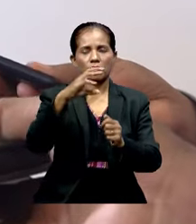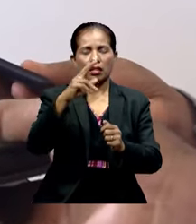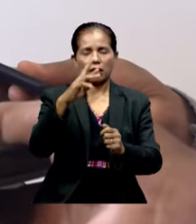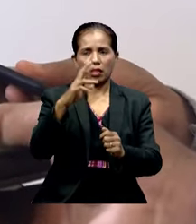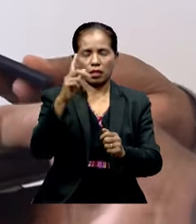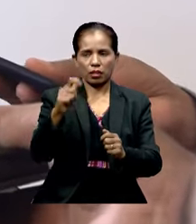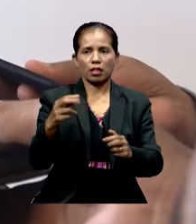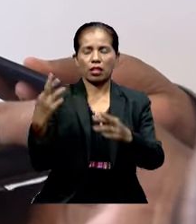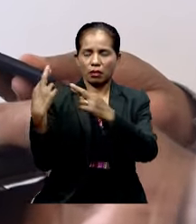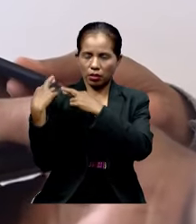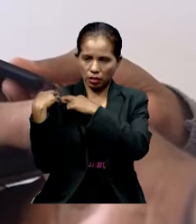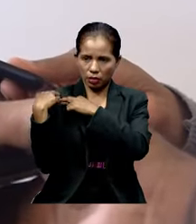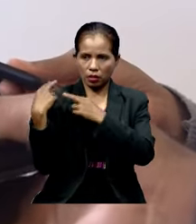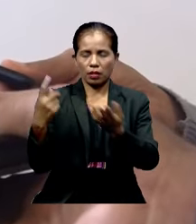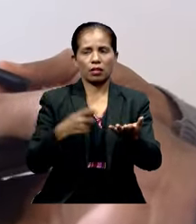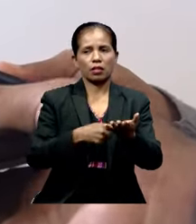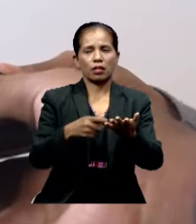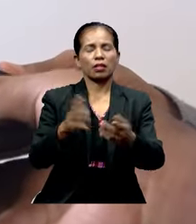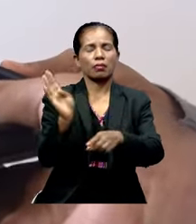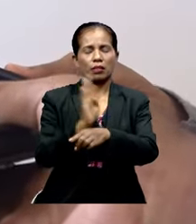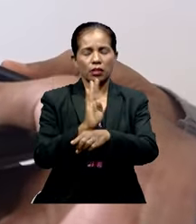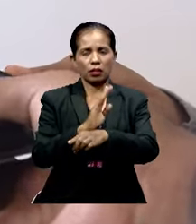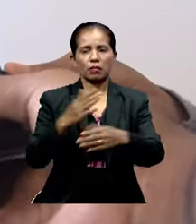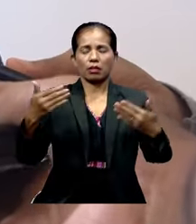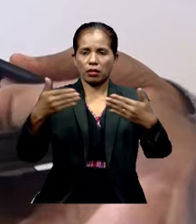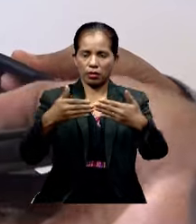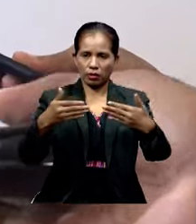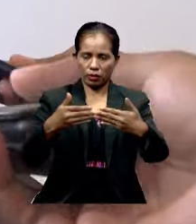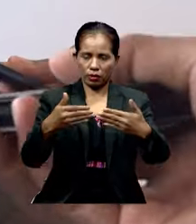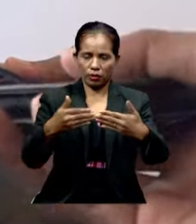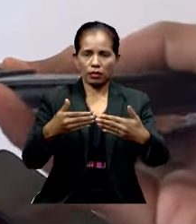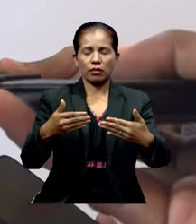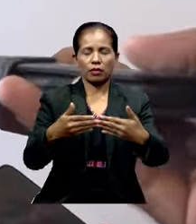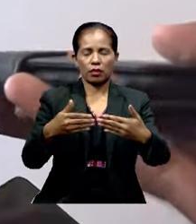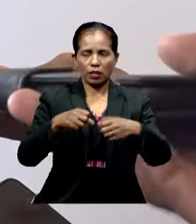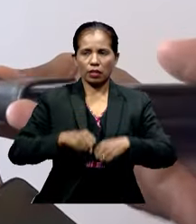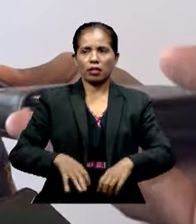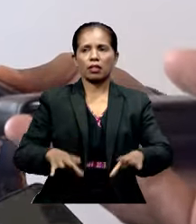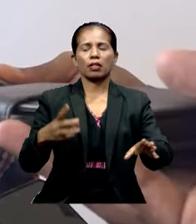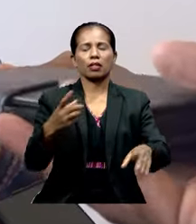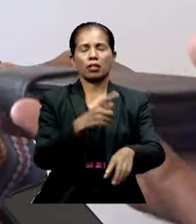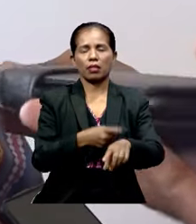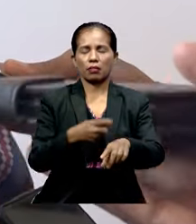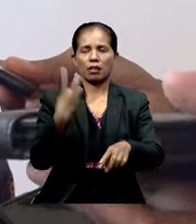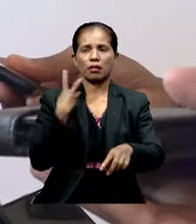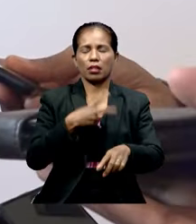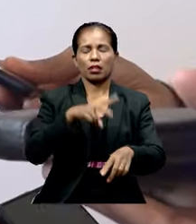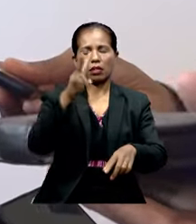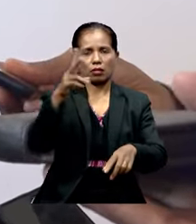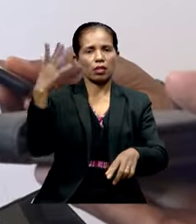responsável nessa técnico para negociações fronteira marítima, mas havia tempo luta a minha rua na Entolo e a